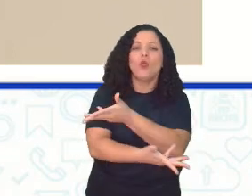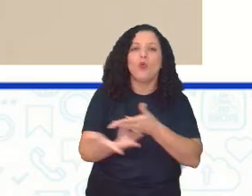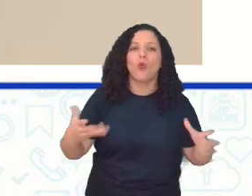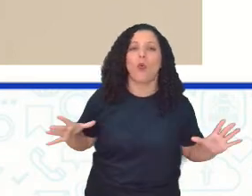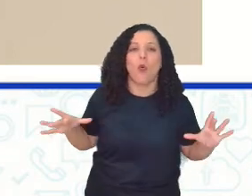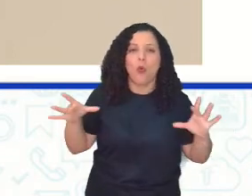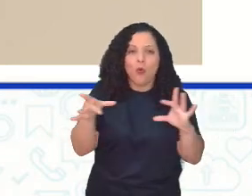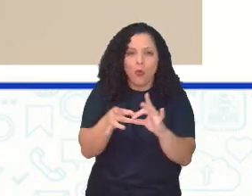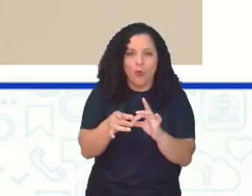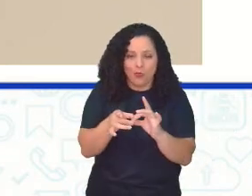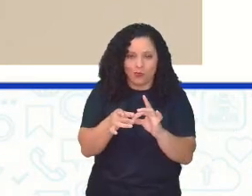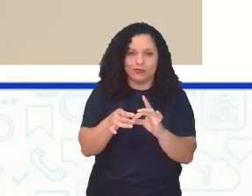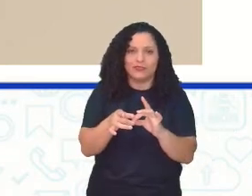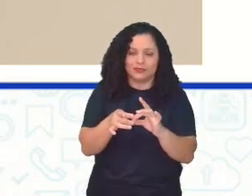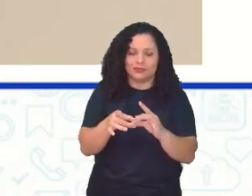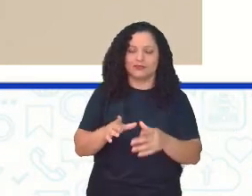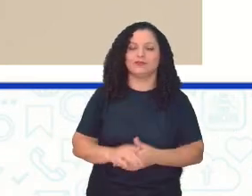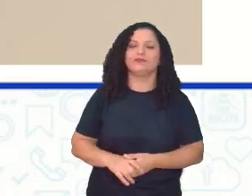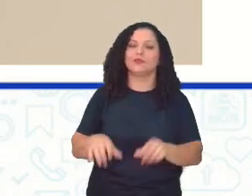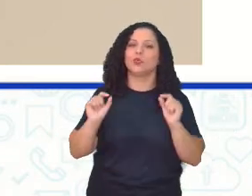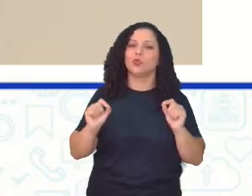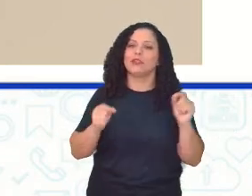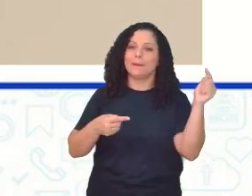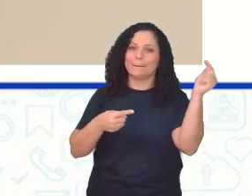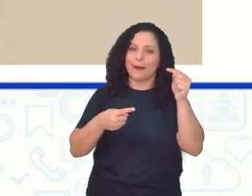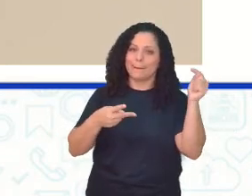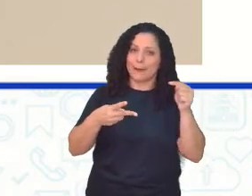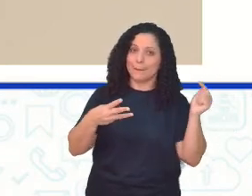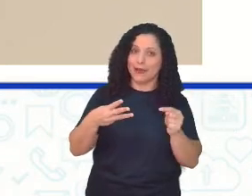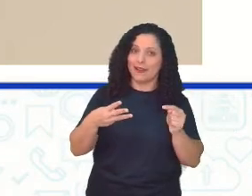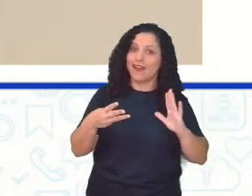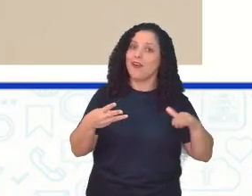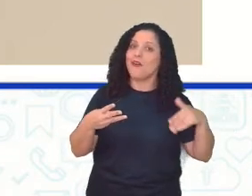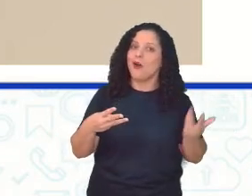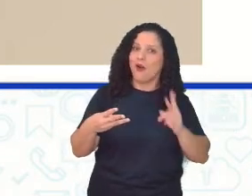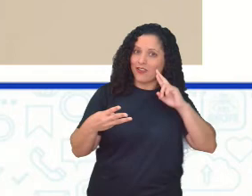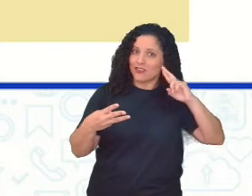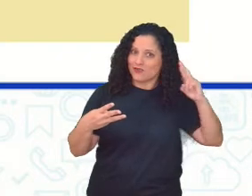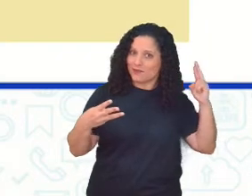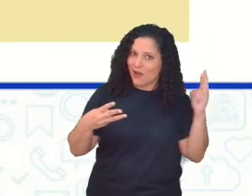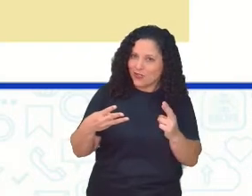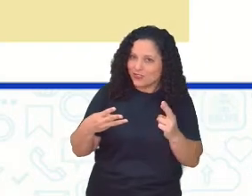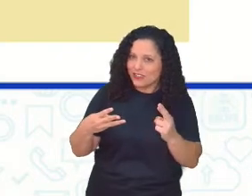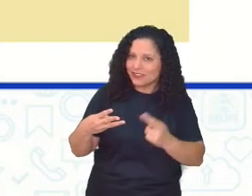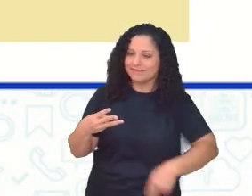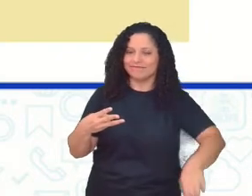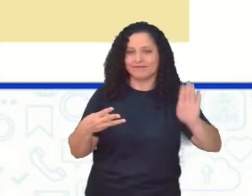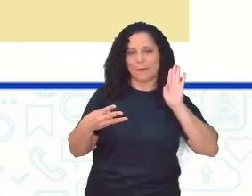tem qual? Vamos ver. E aí?